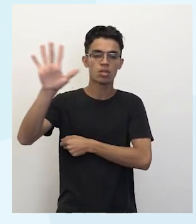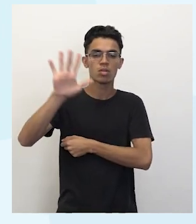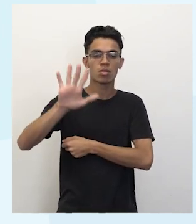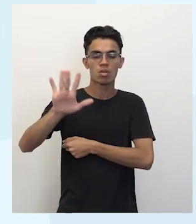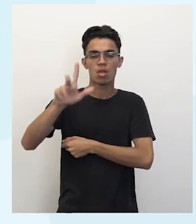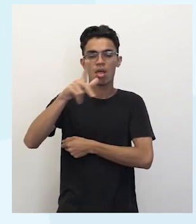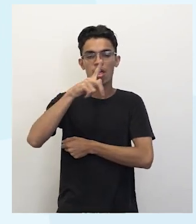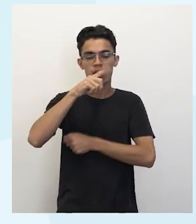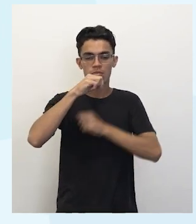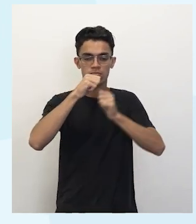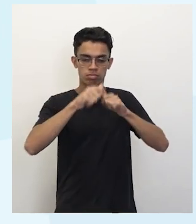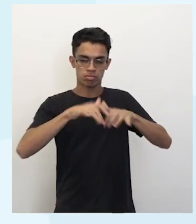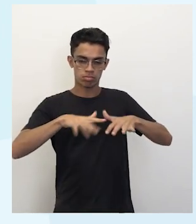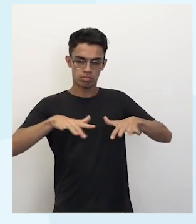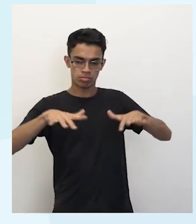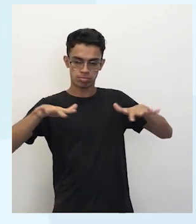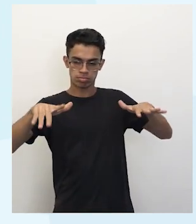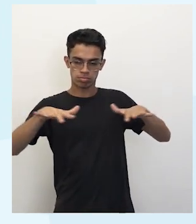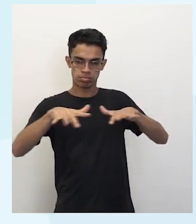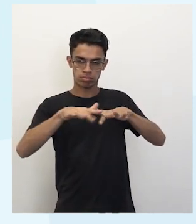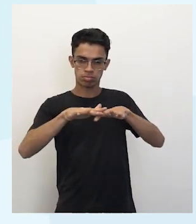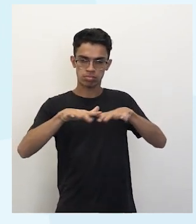do mundo, tá bom?